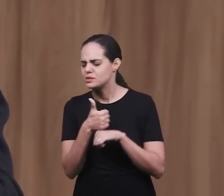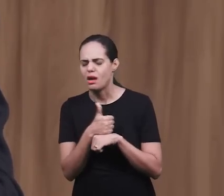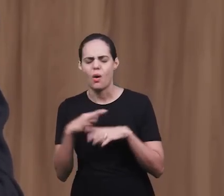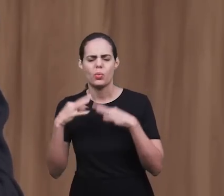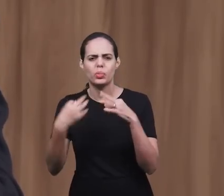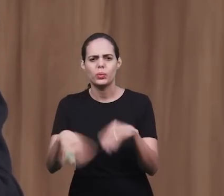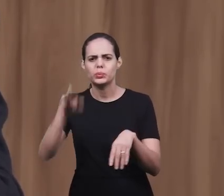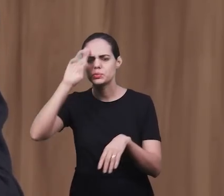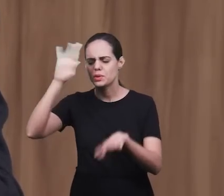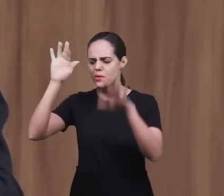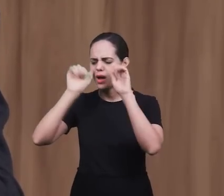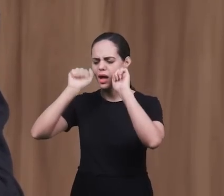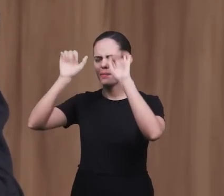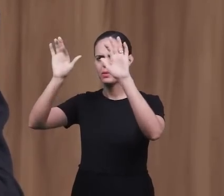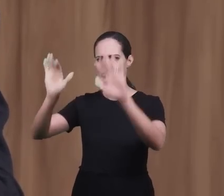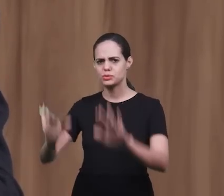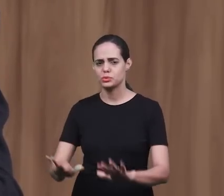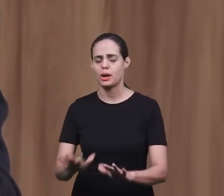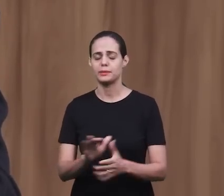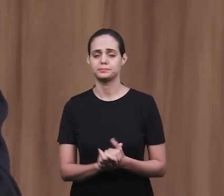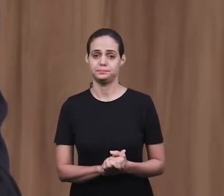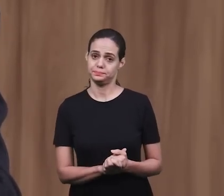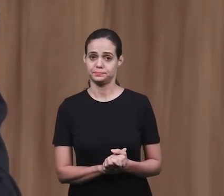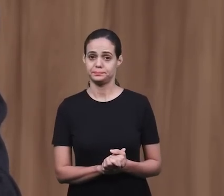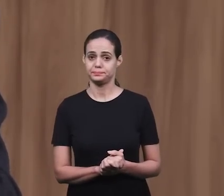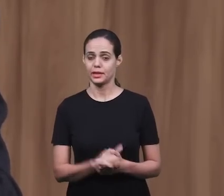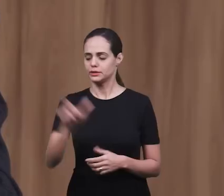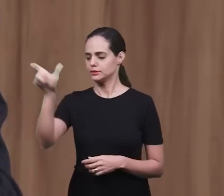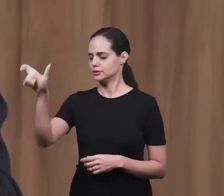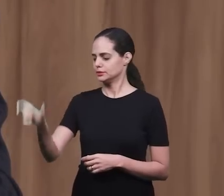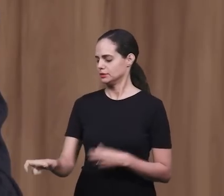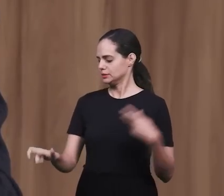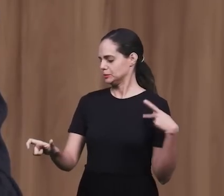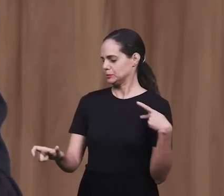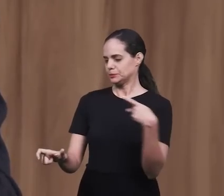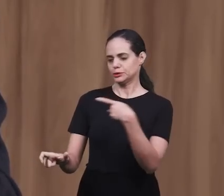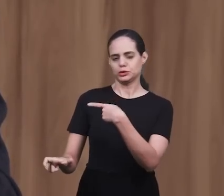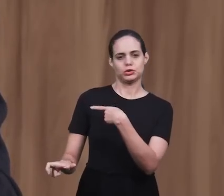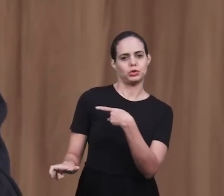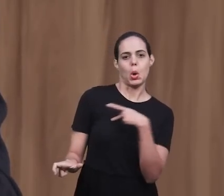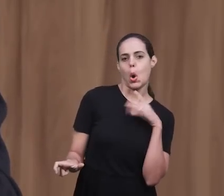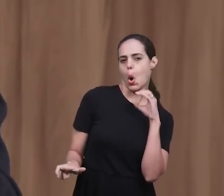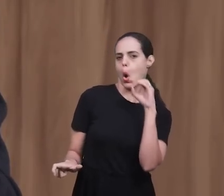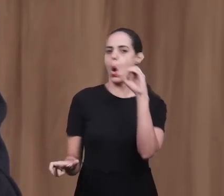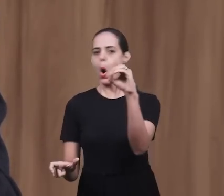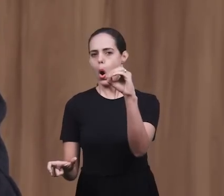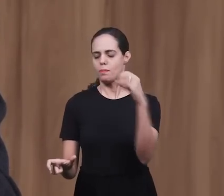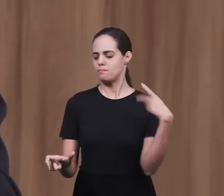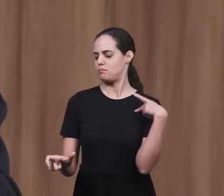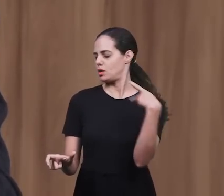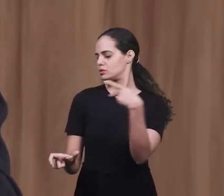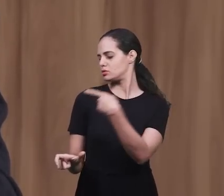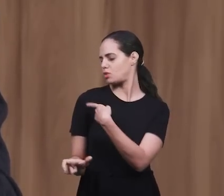pastor não é um título, o pastor. Isso. Então não temos nem título,